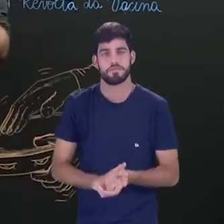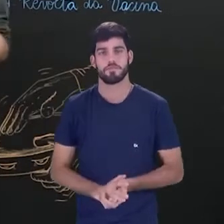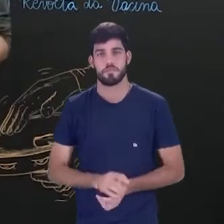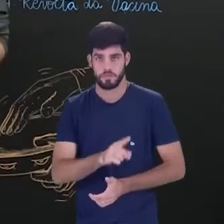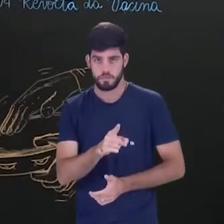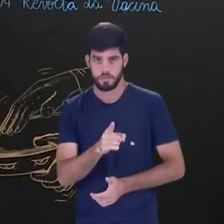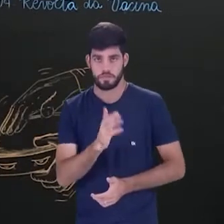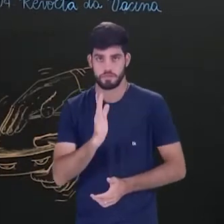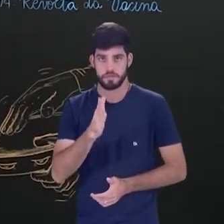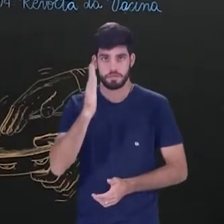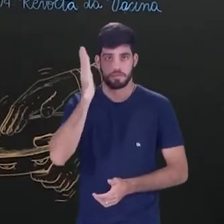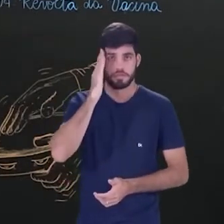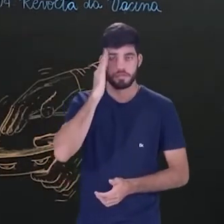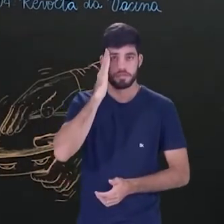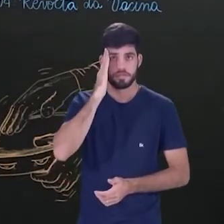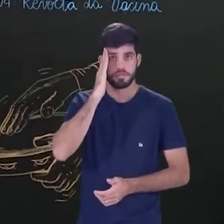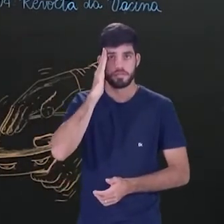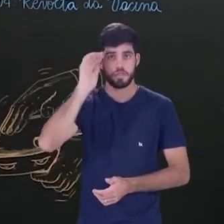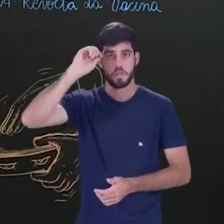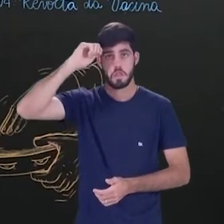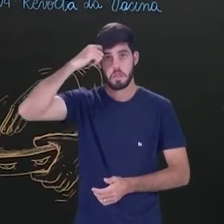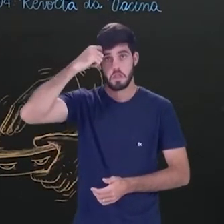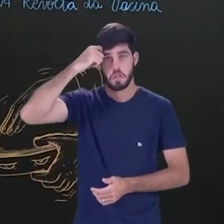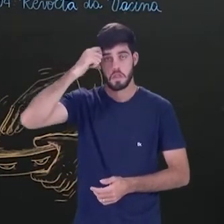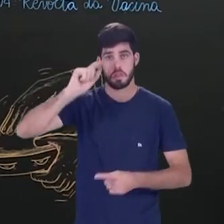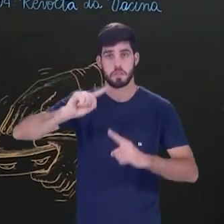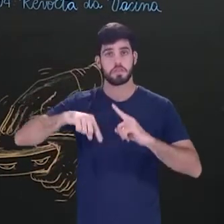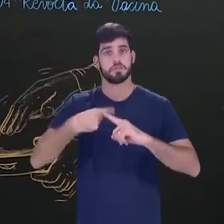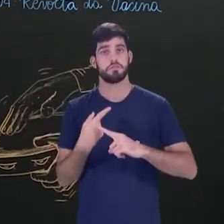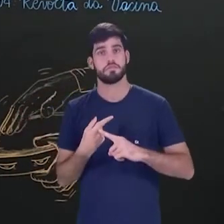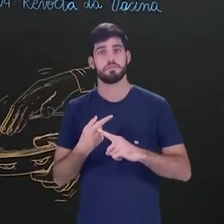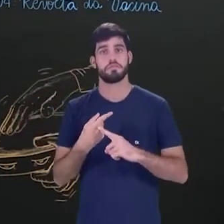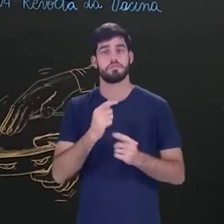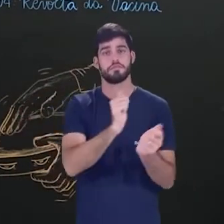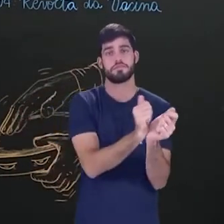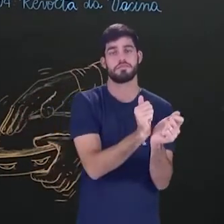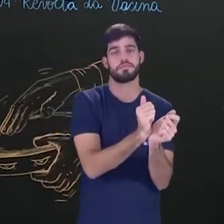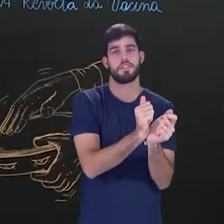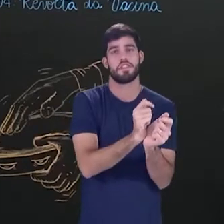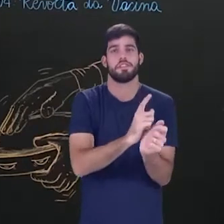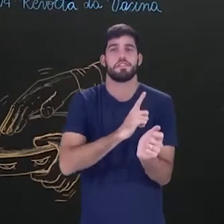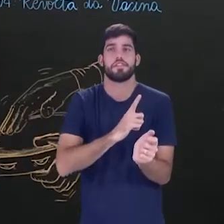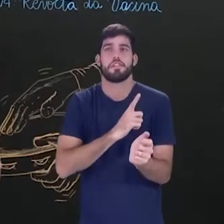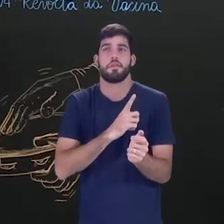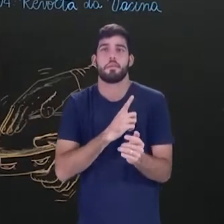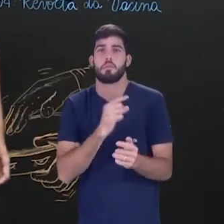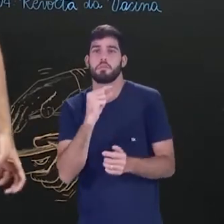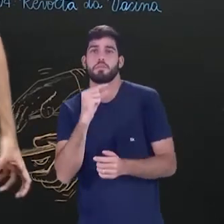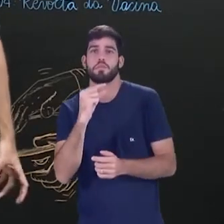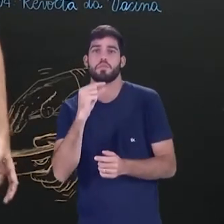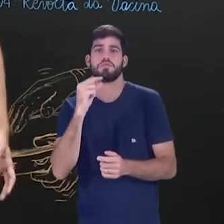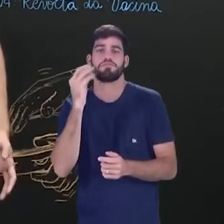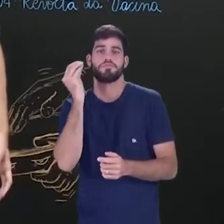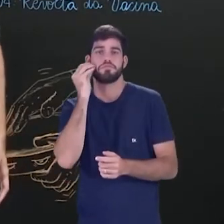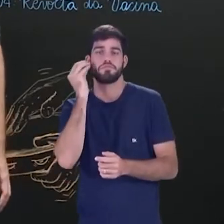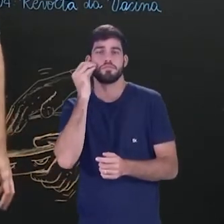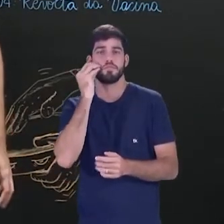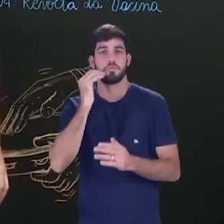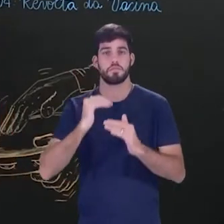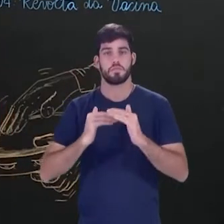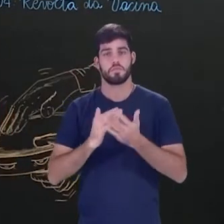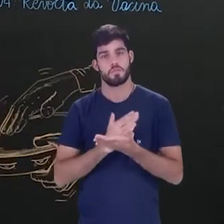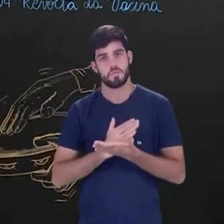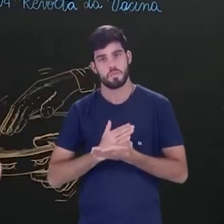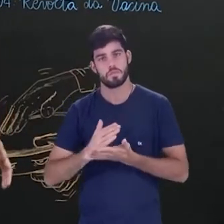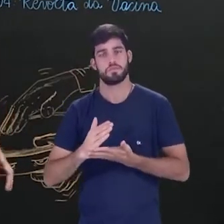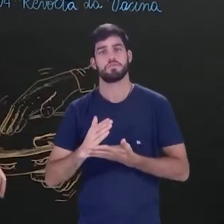entendeu junto comigo que os negros depois da escravidão tiveram poucas chances de recomeço, mesmo sendo na República, teoricamente,